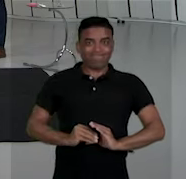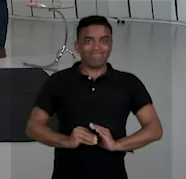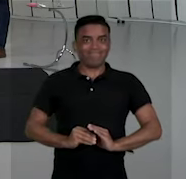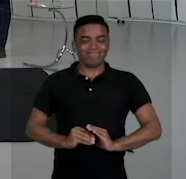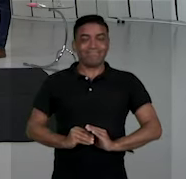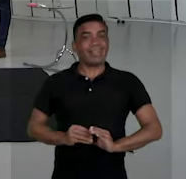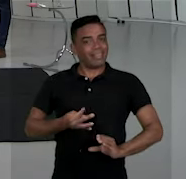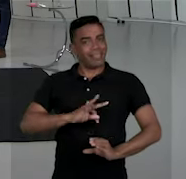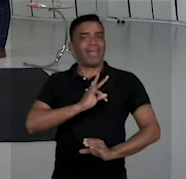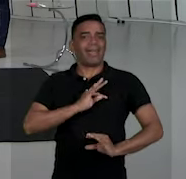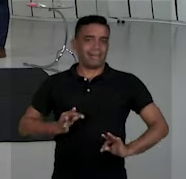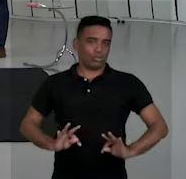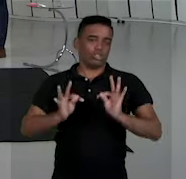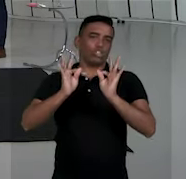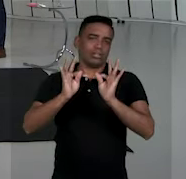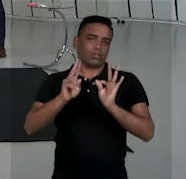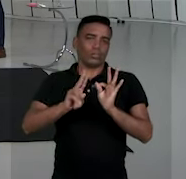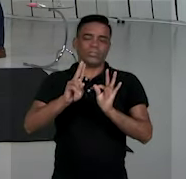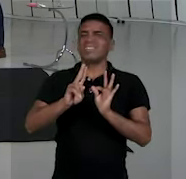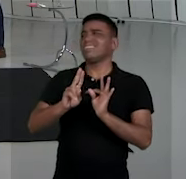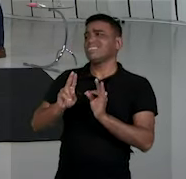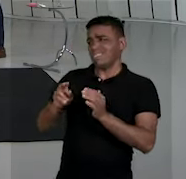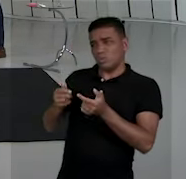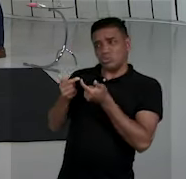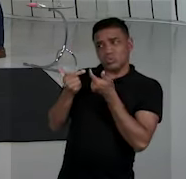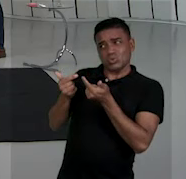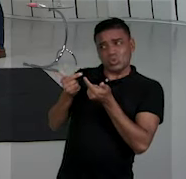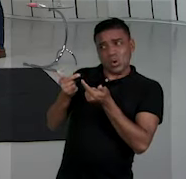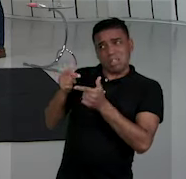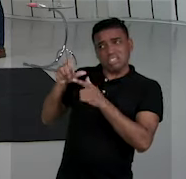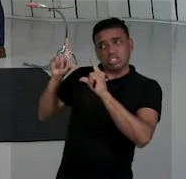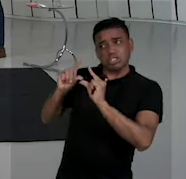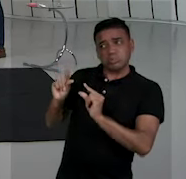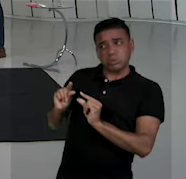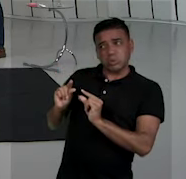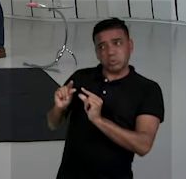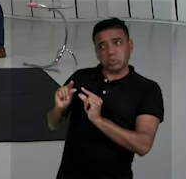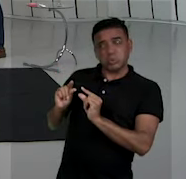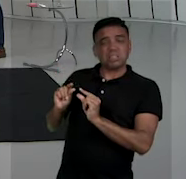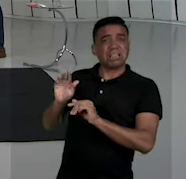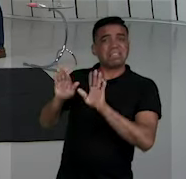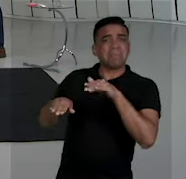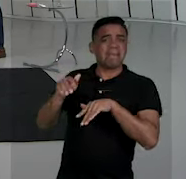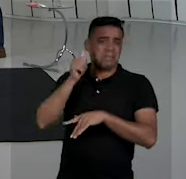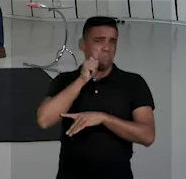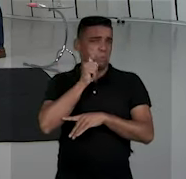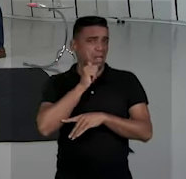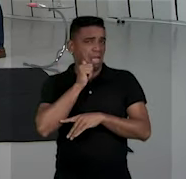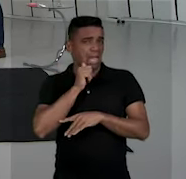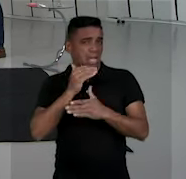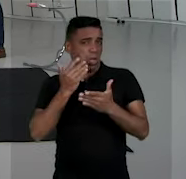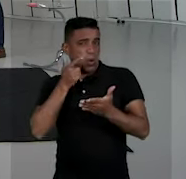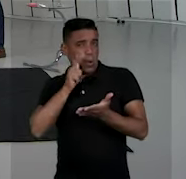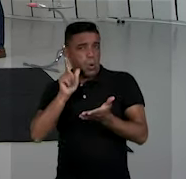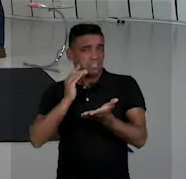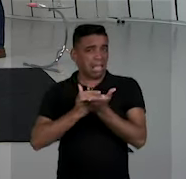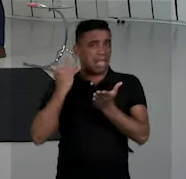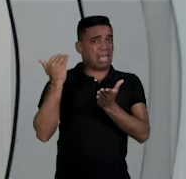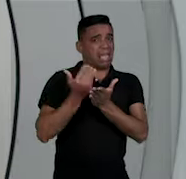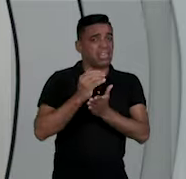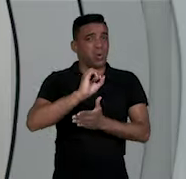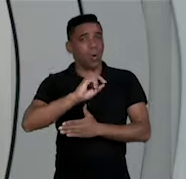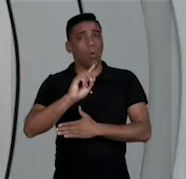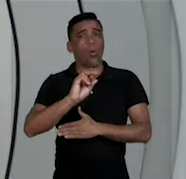a chance disso também vai diminuindo, né? Vai depender de cada mulher. Isso, agora... ter sucesso ou não nessa fertilização. Isso é